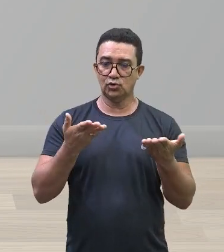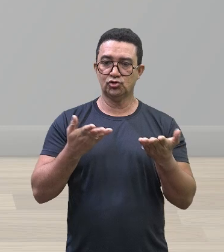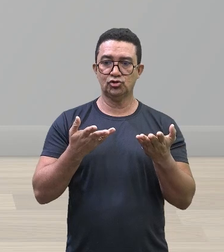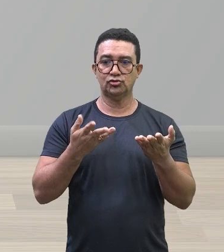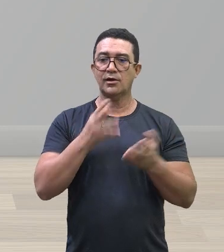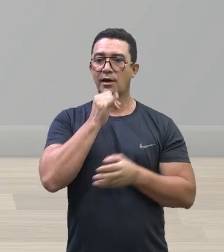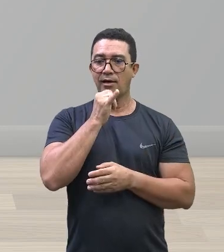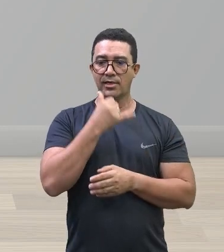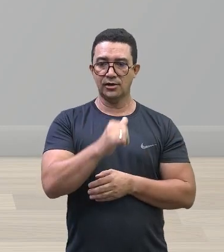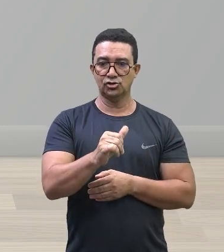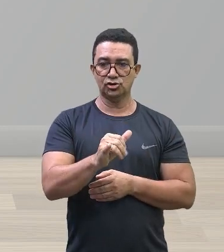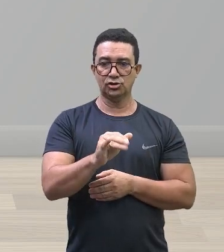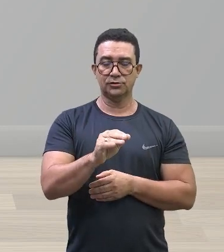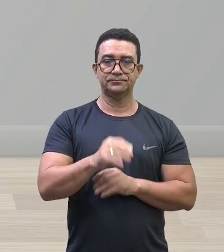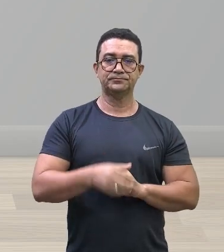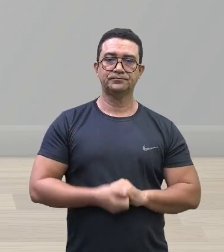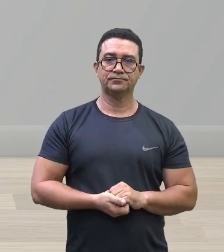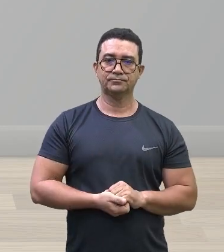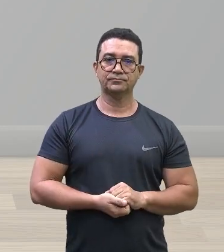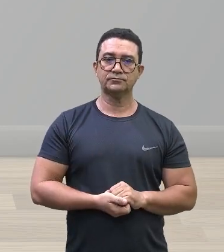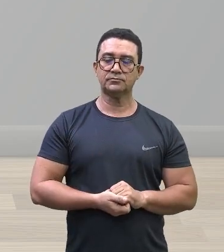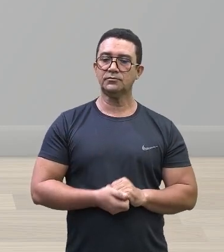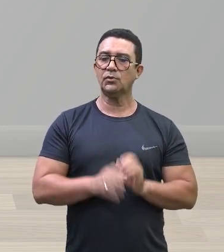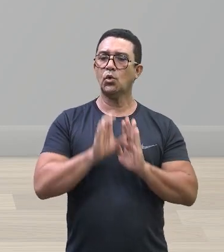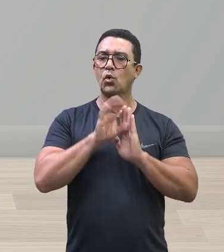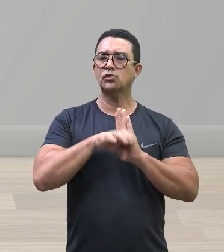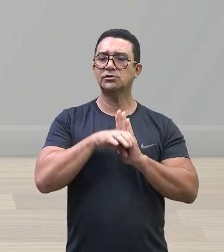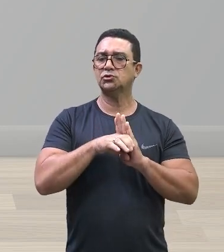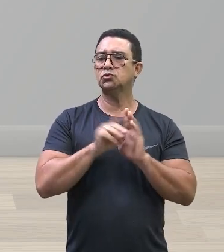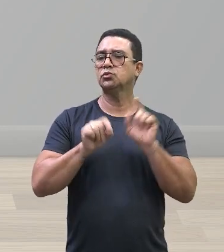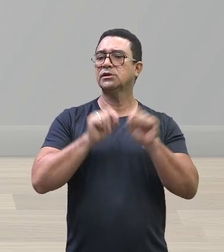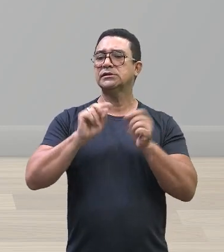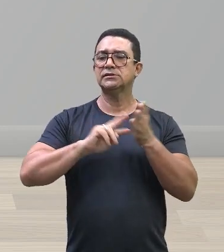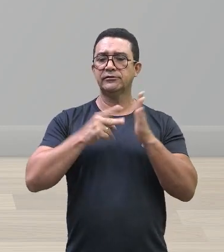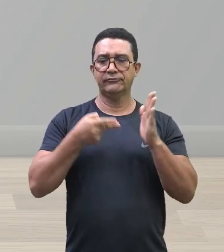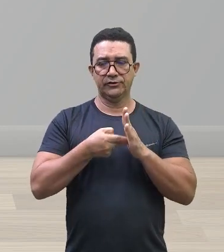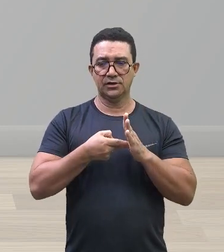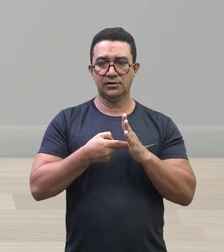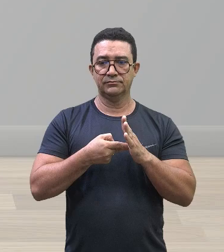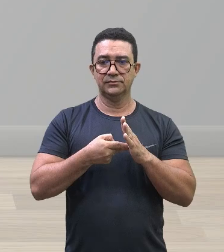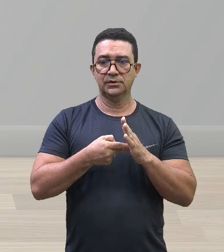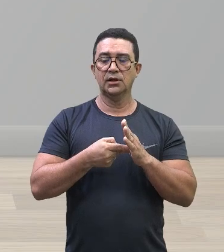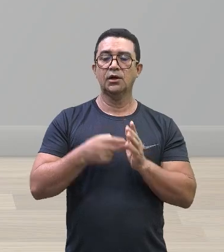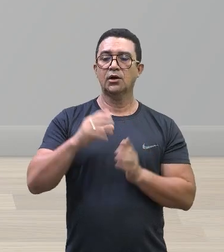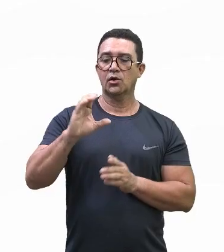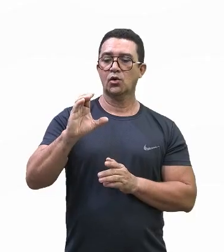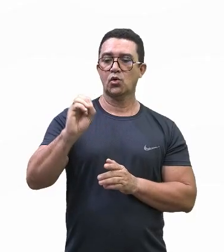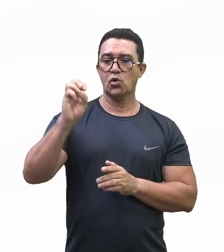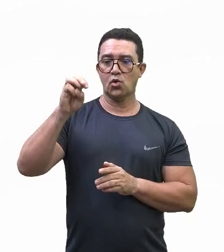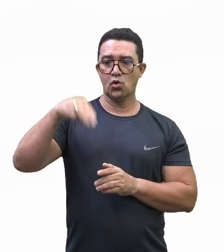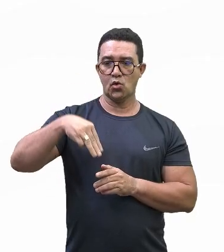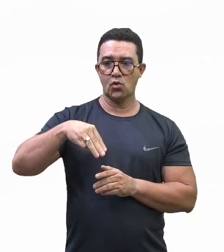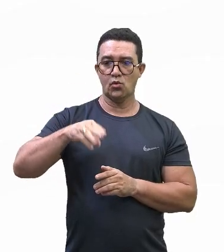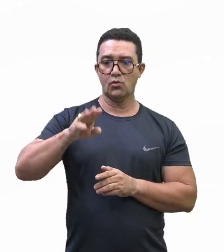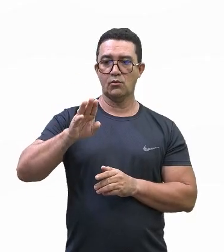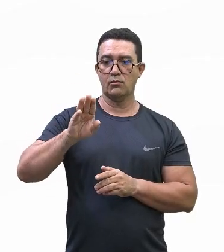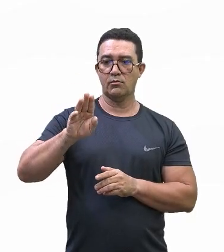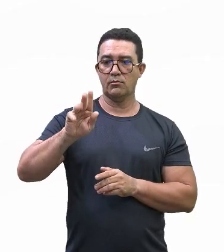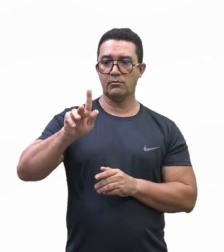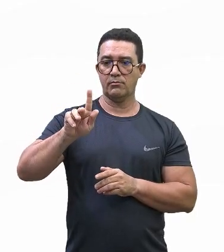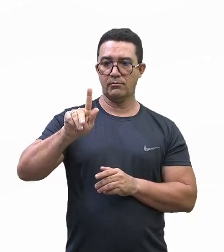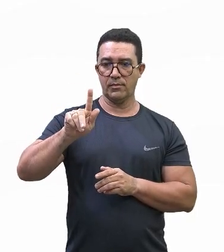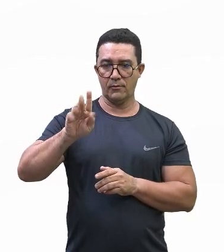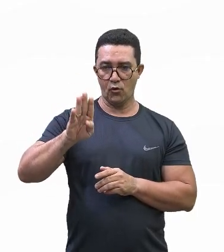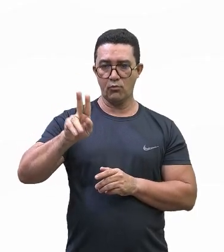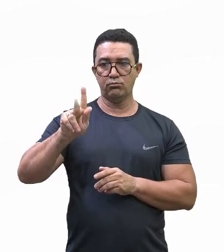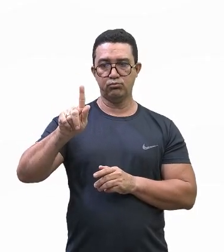basicamente sobre energia, trouxe para vocês o conceito de combustíveis, né? Que passa aí pela ideia de energia também. Olha só.